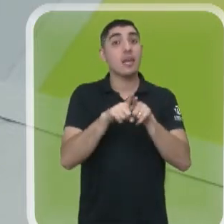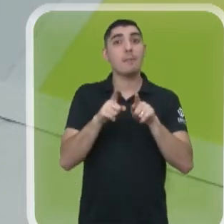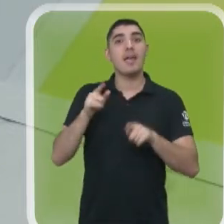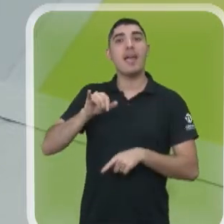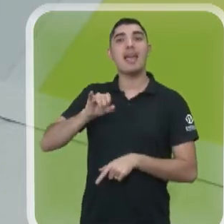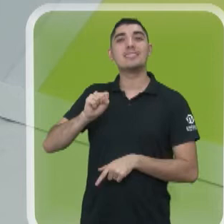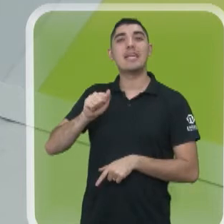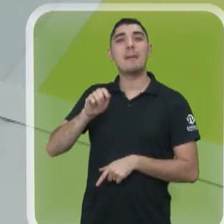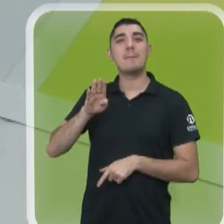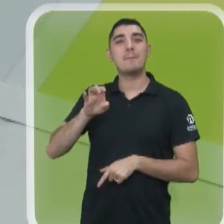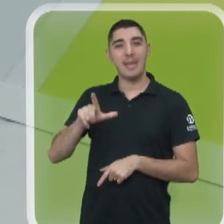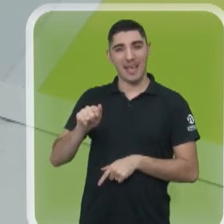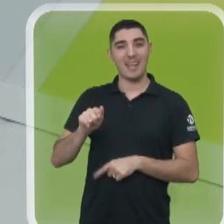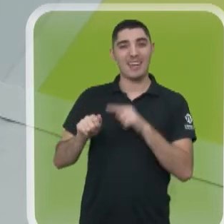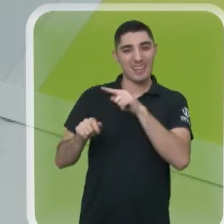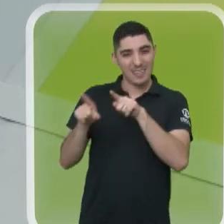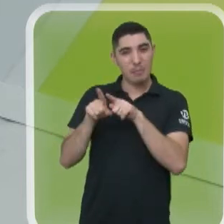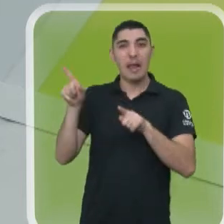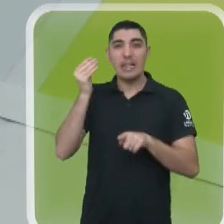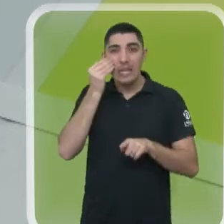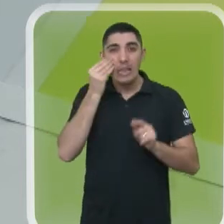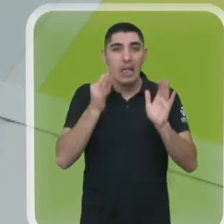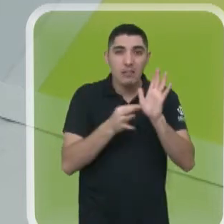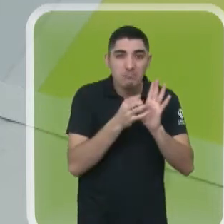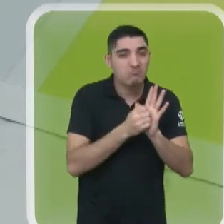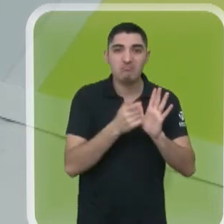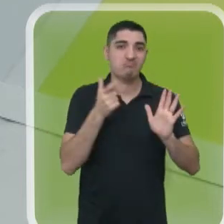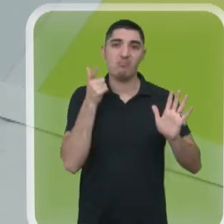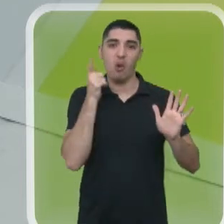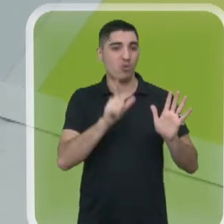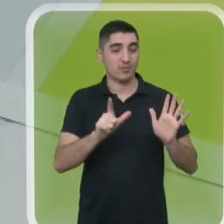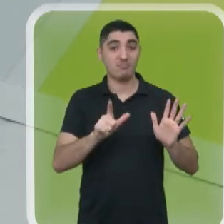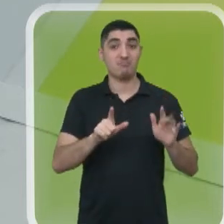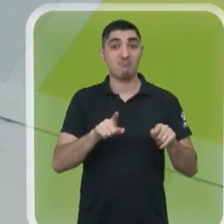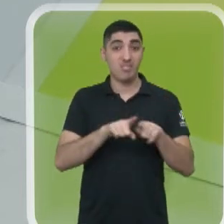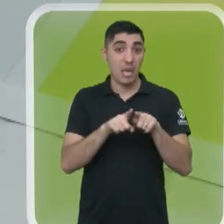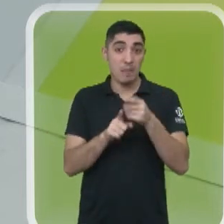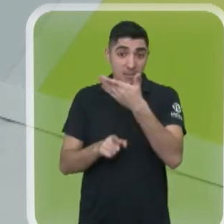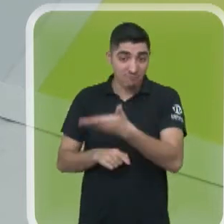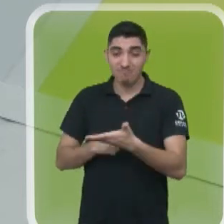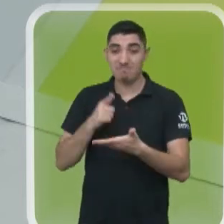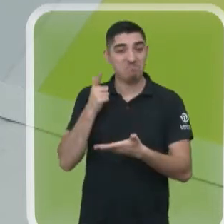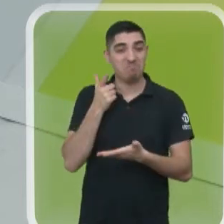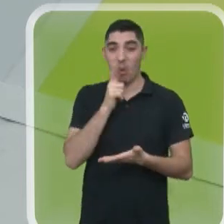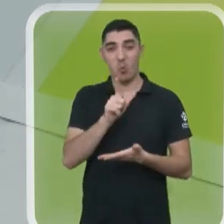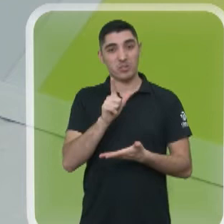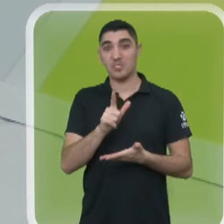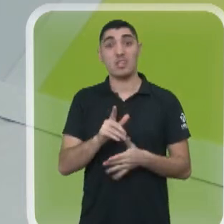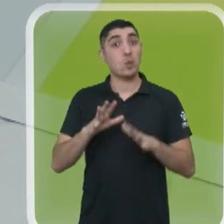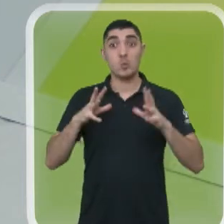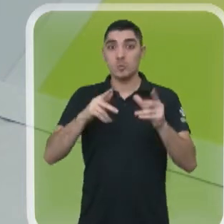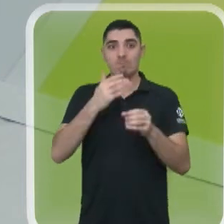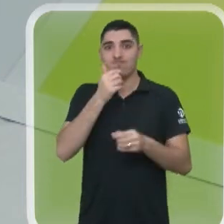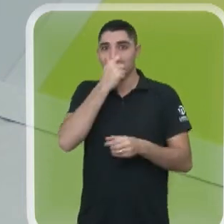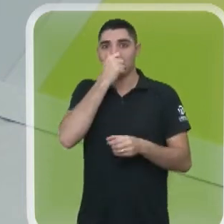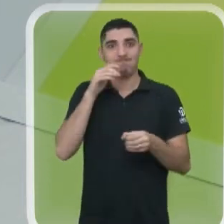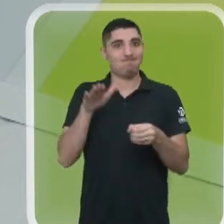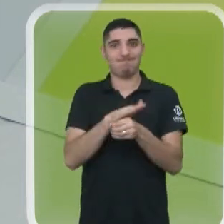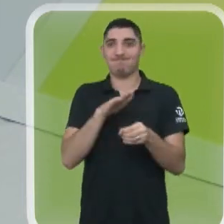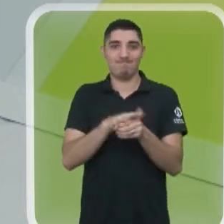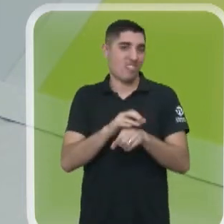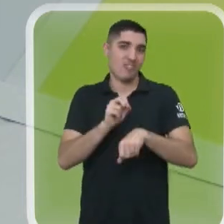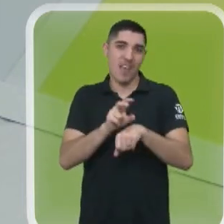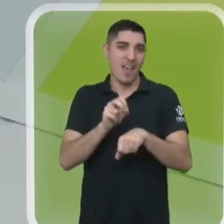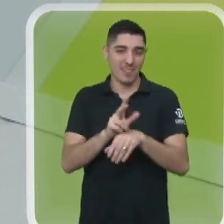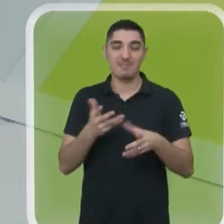força do TP do do GC também tô escrevendo não conseguiu você também não conseguiu e olha só tá tudo esgotado a corrida